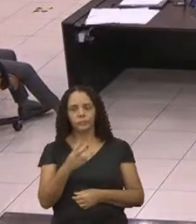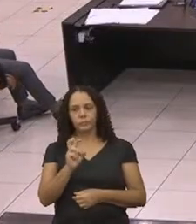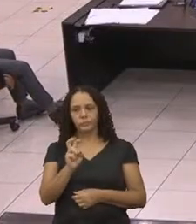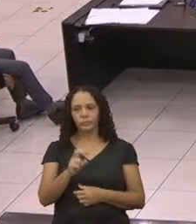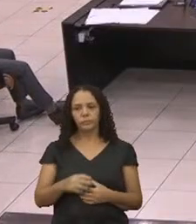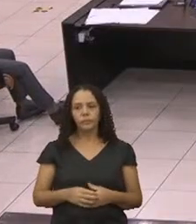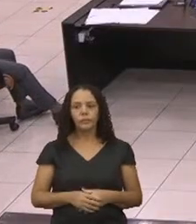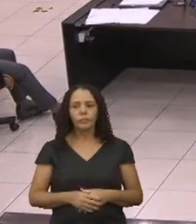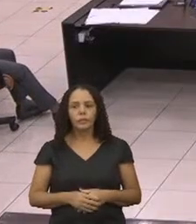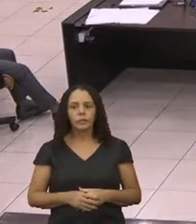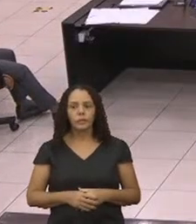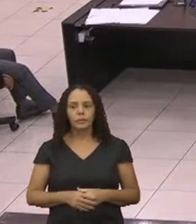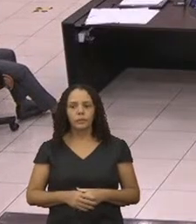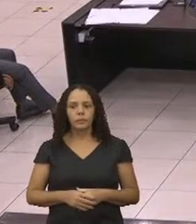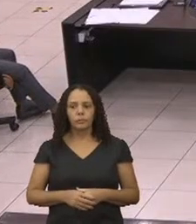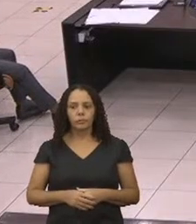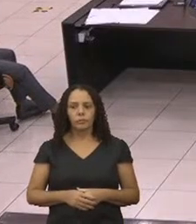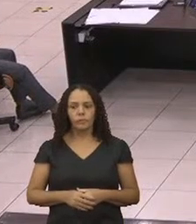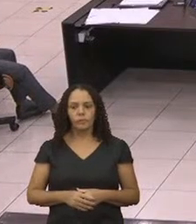835.